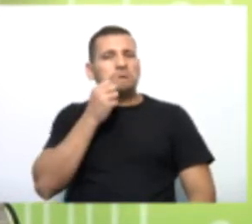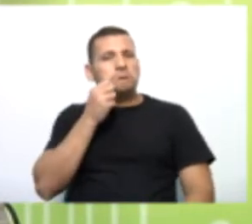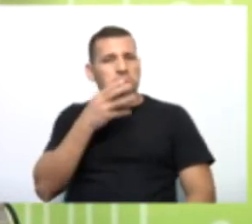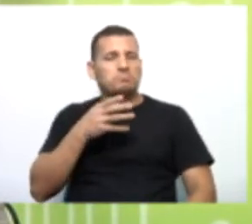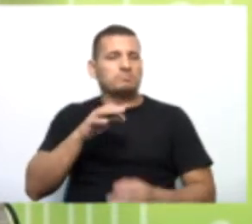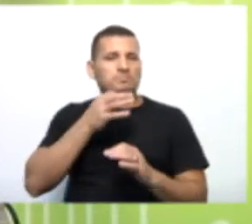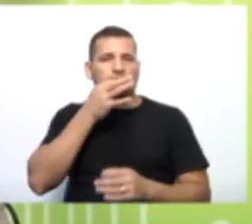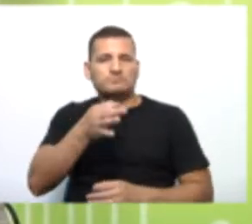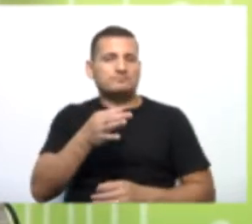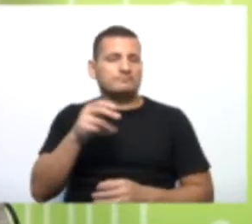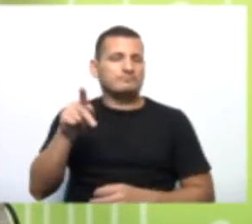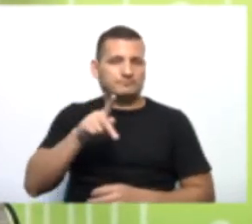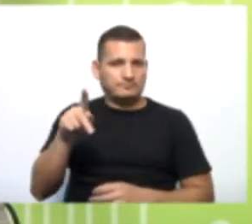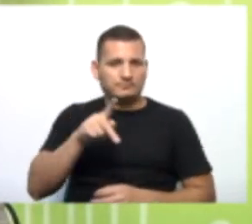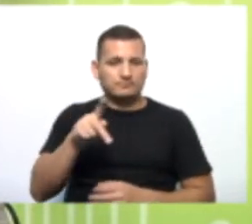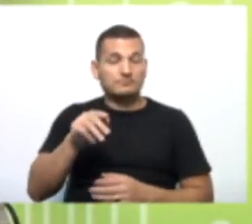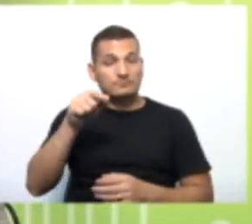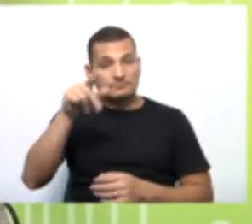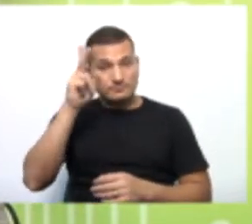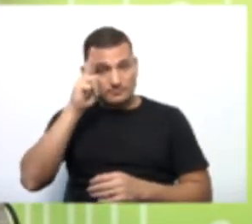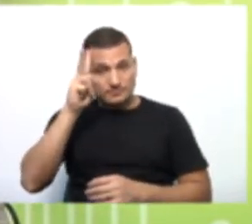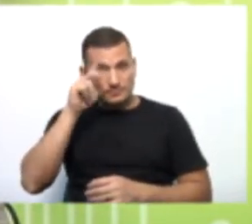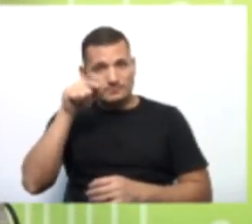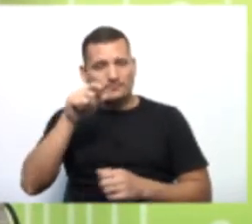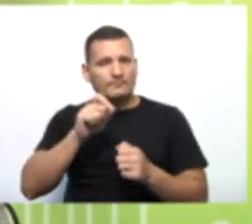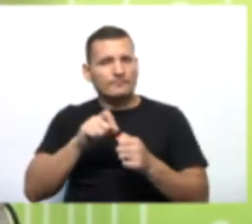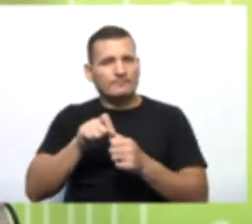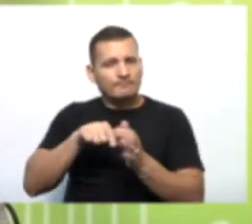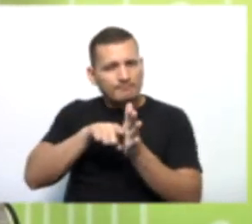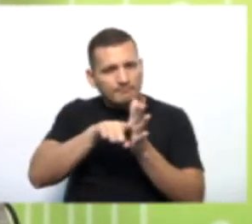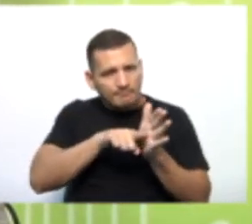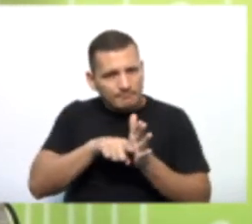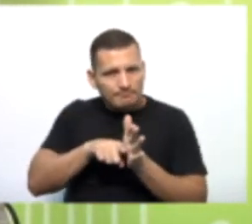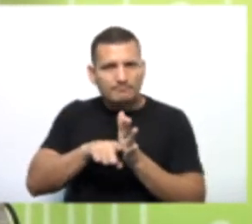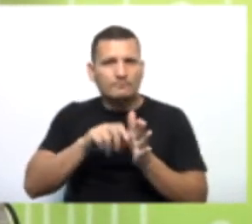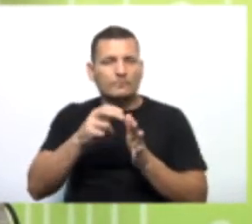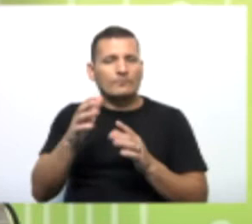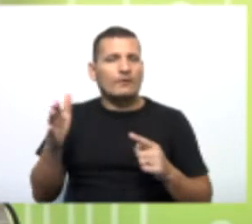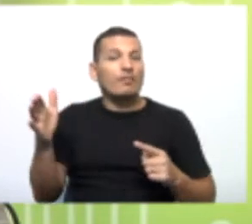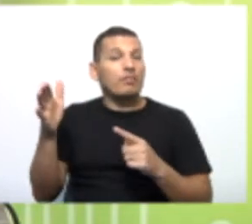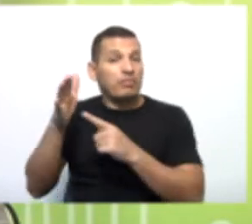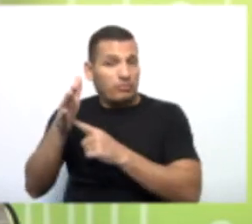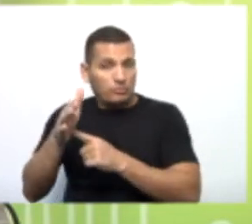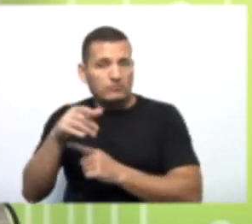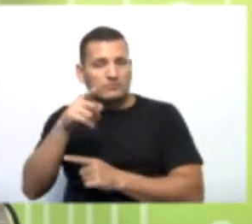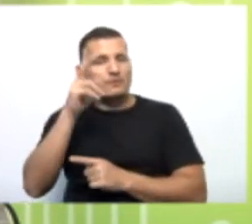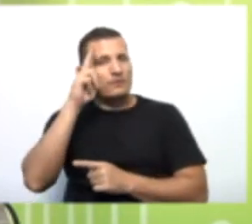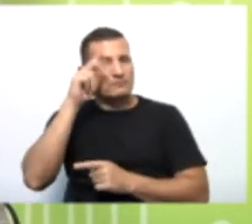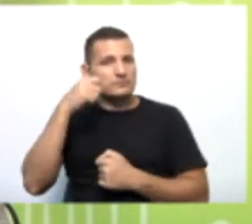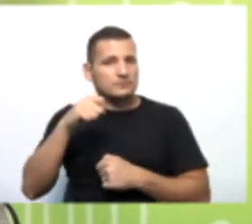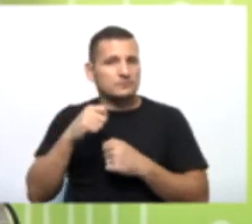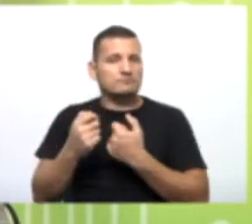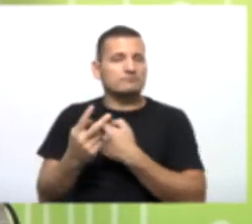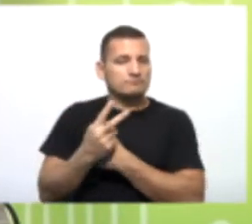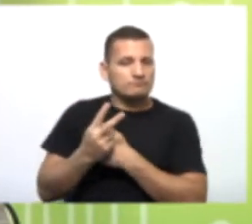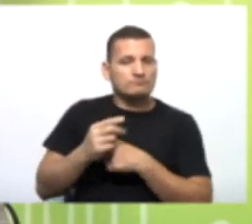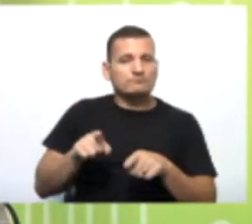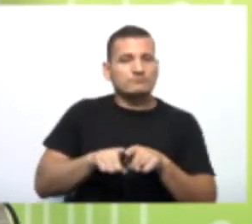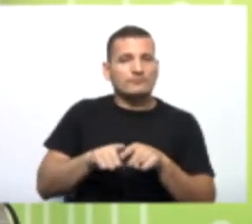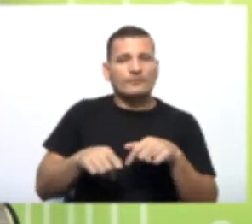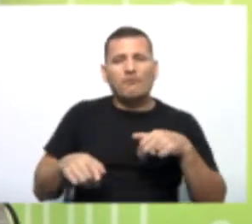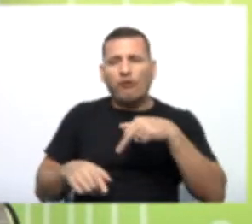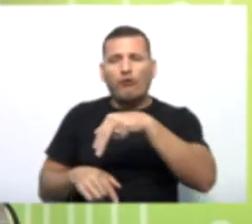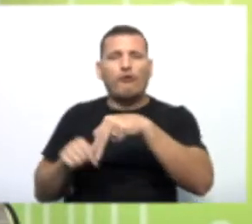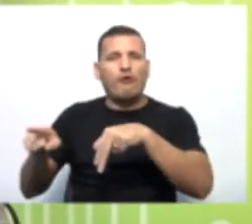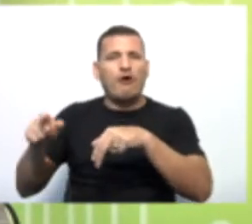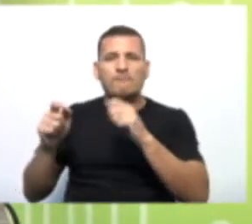muito importante. Lembrando, quando você for fazer algum tipo de investigação, denúncia, não é? Lembre-se que você tem que se proteger também. Não vai chegar lá na frente da FARO, eu